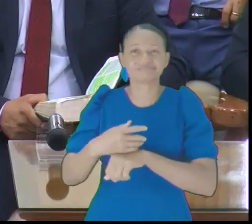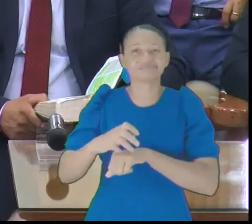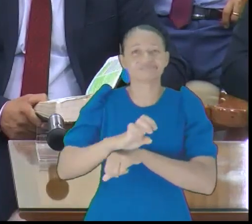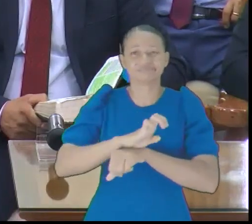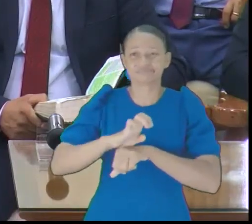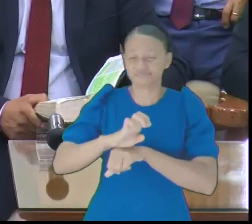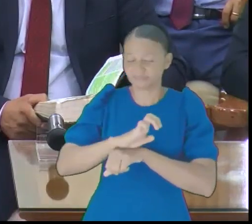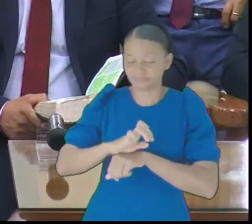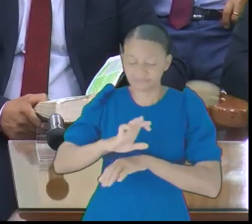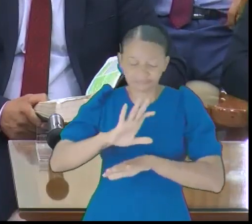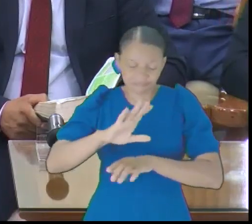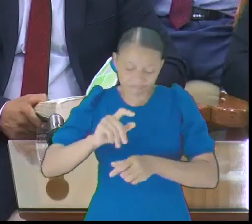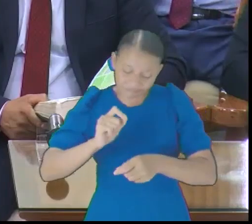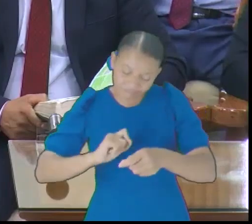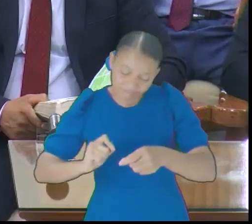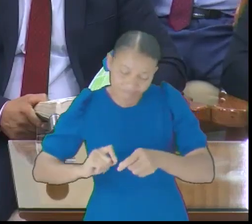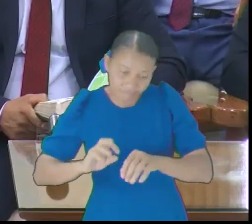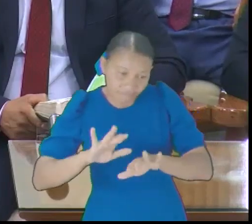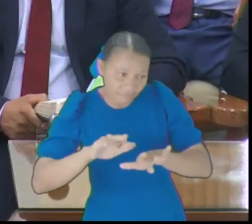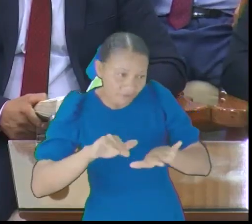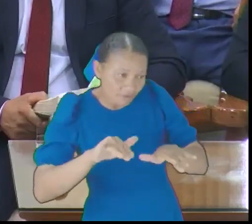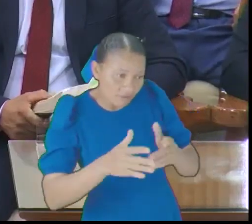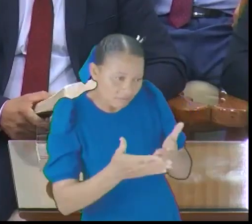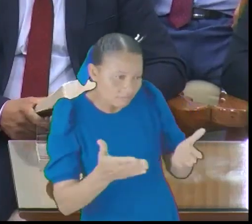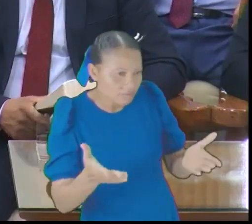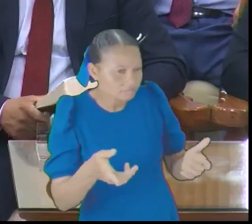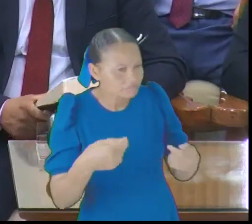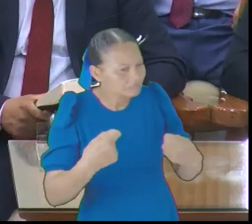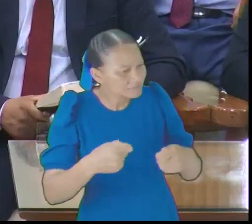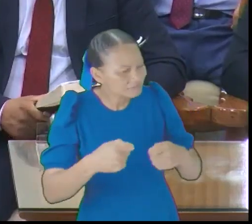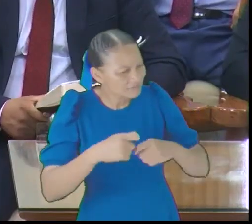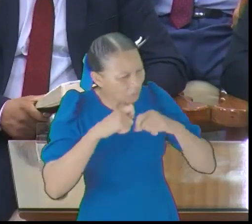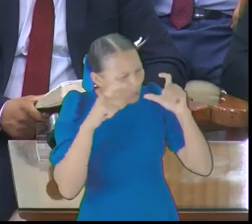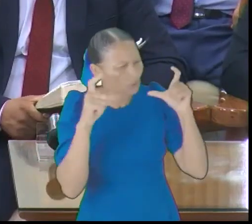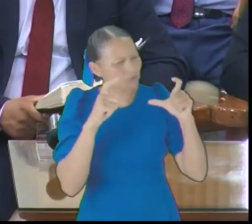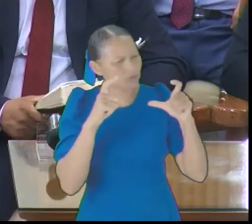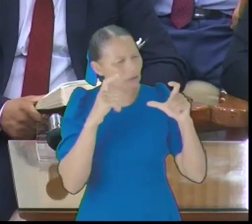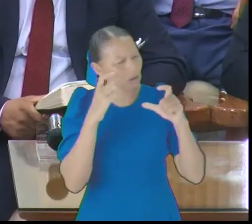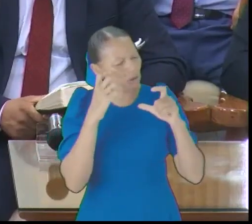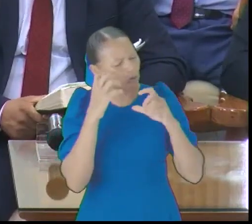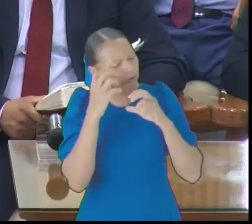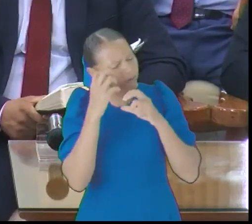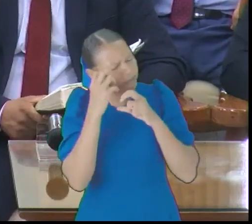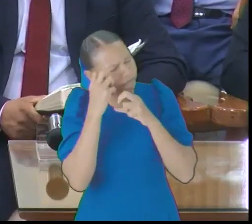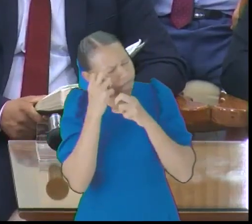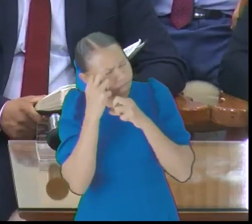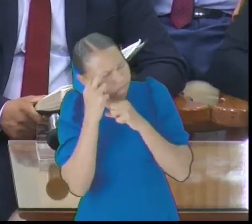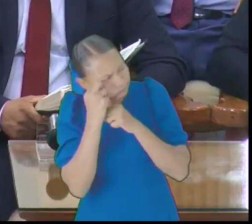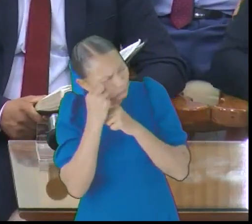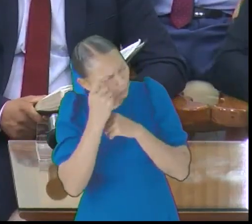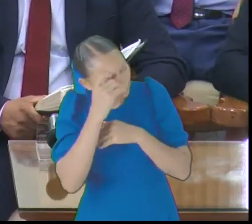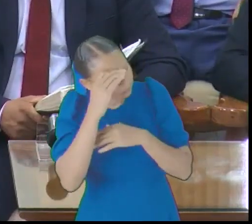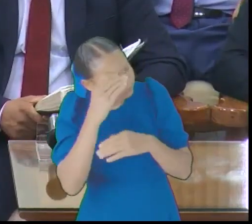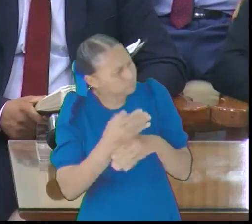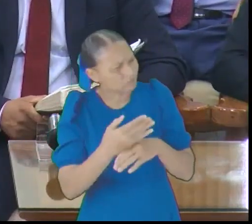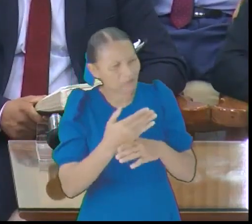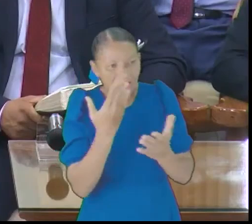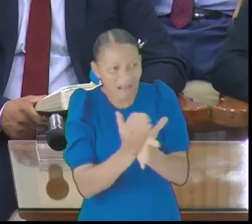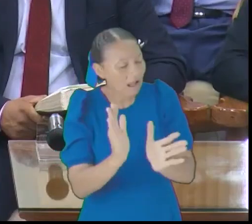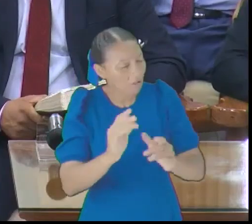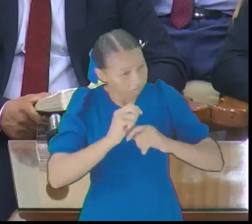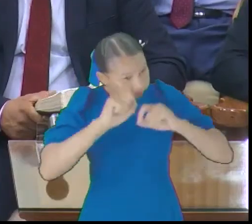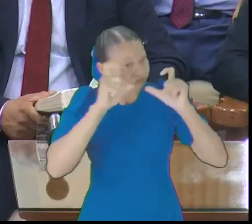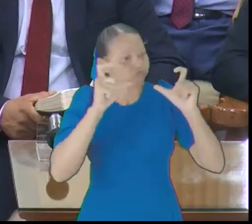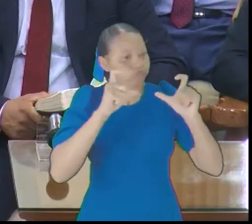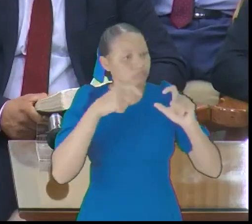irmãos, já é hora de despertarmos do sono. Porque a nossa